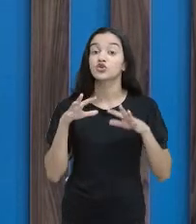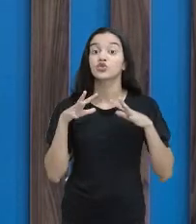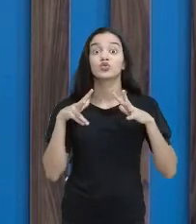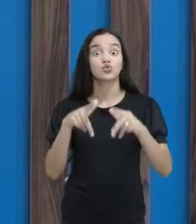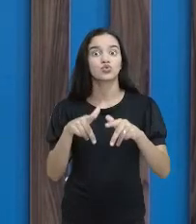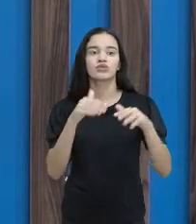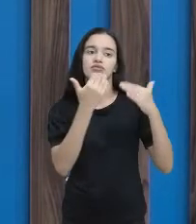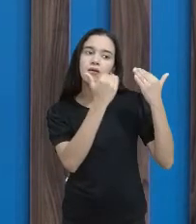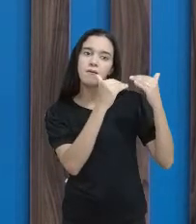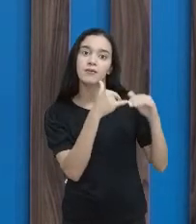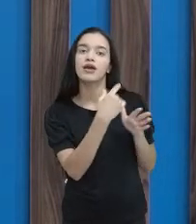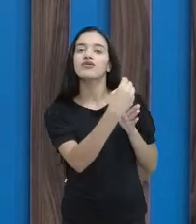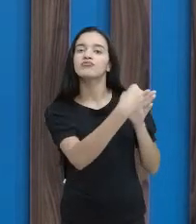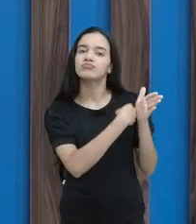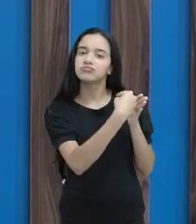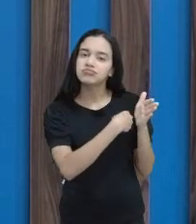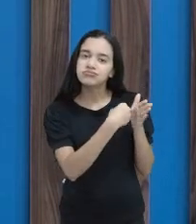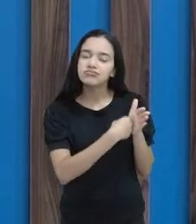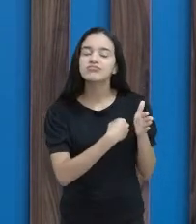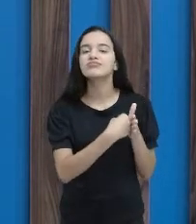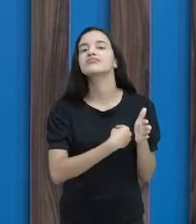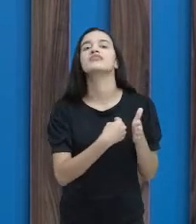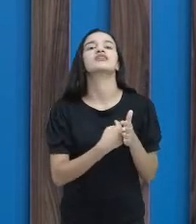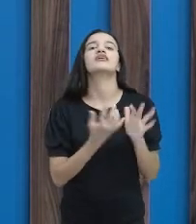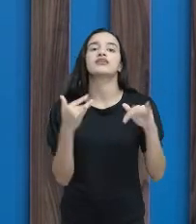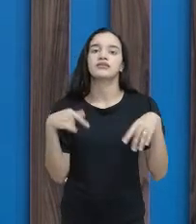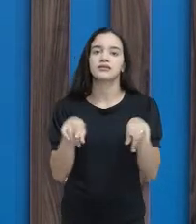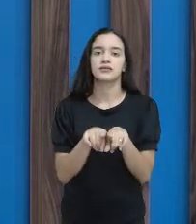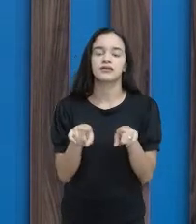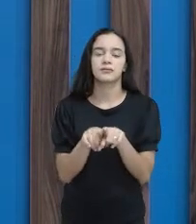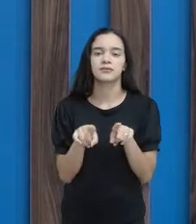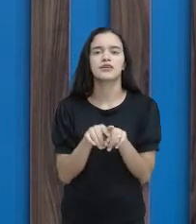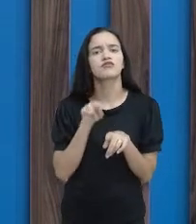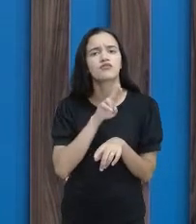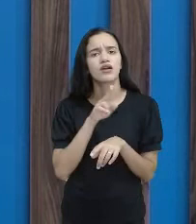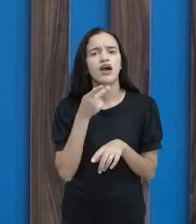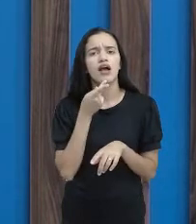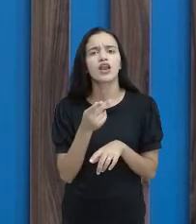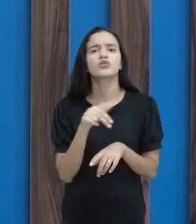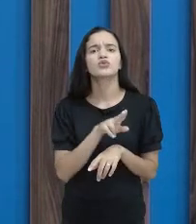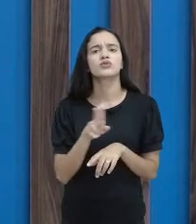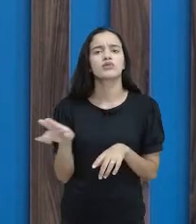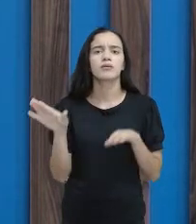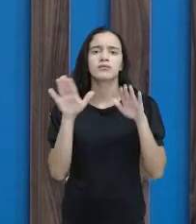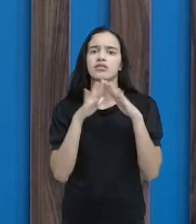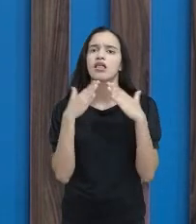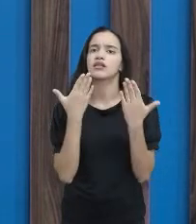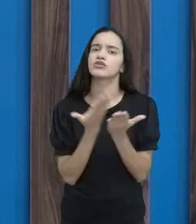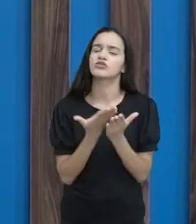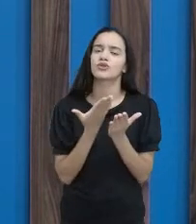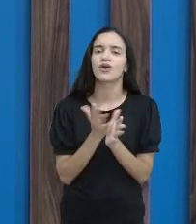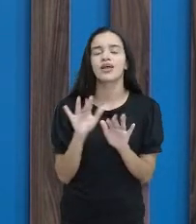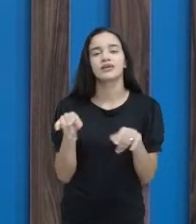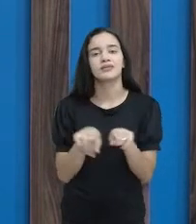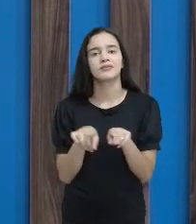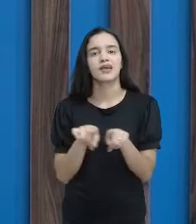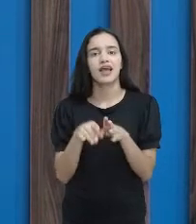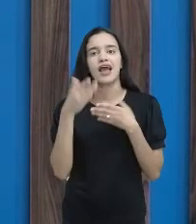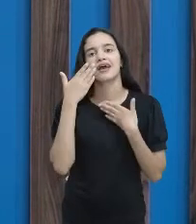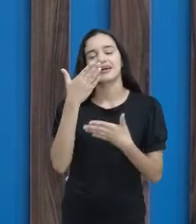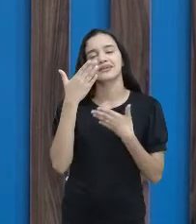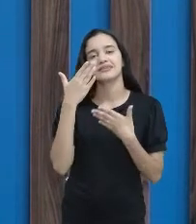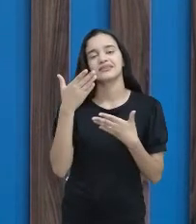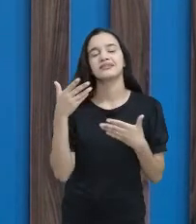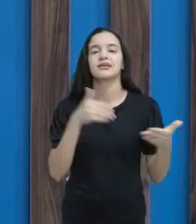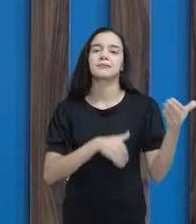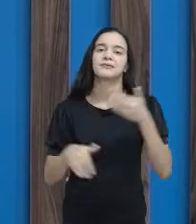venham colocar, viu? Então, se identifique o nome aí da sua escola, para a gente poder dar um alôzinho, agradecendo a participação de